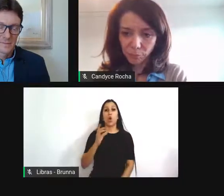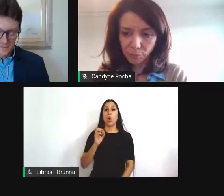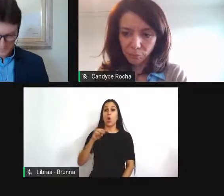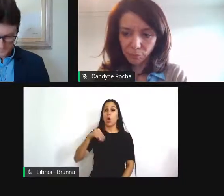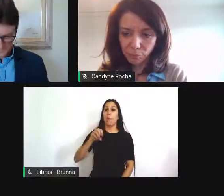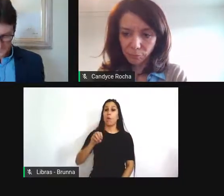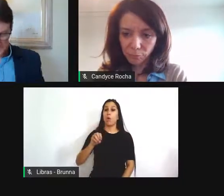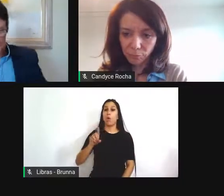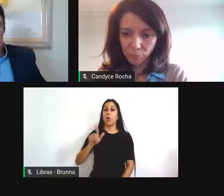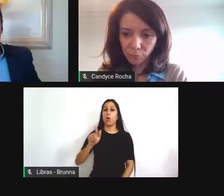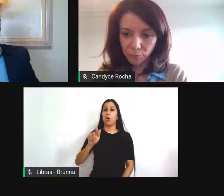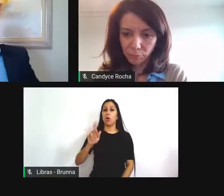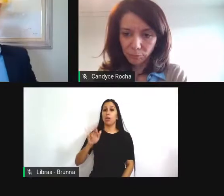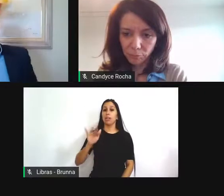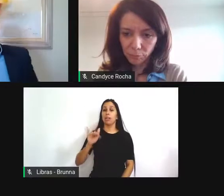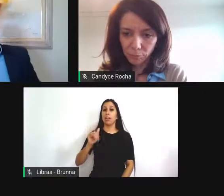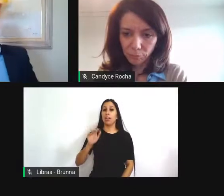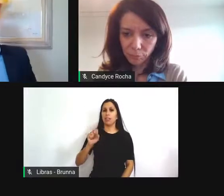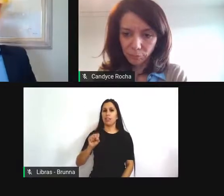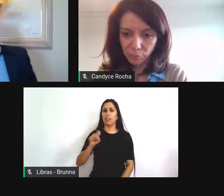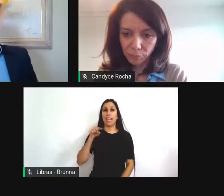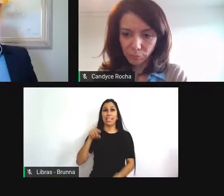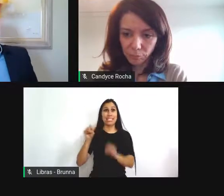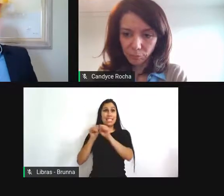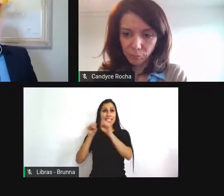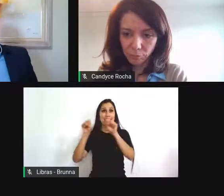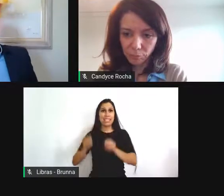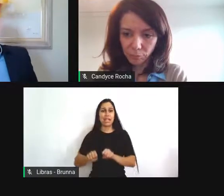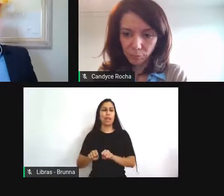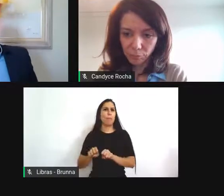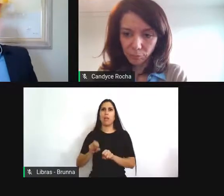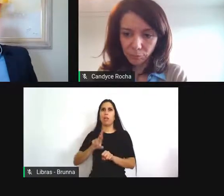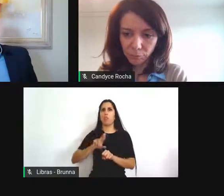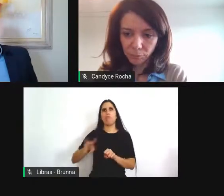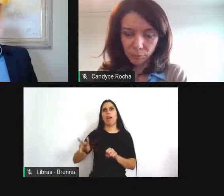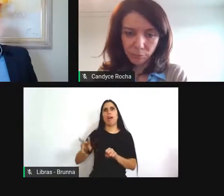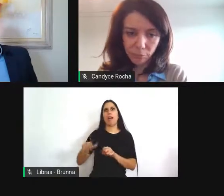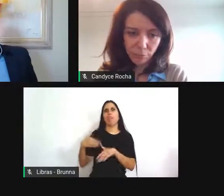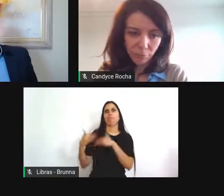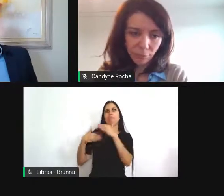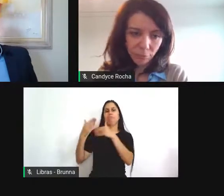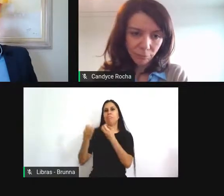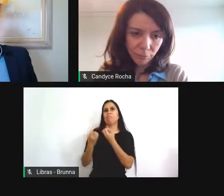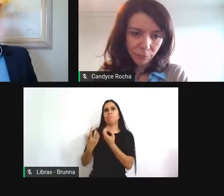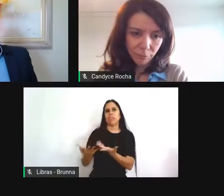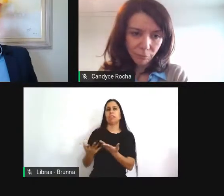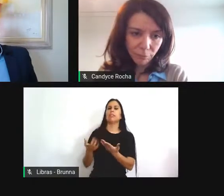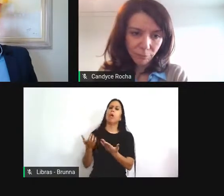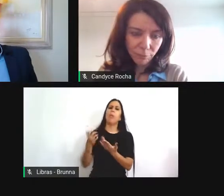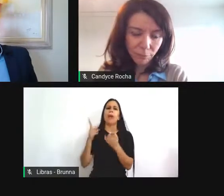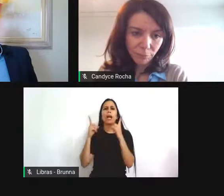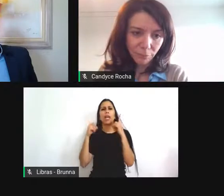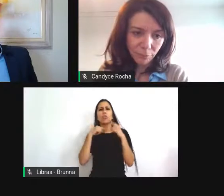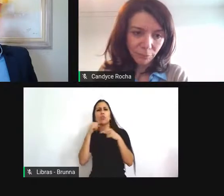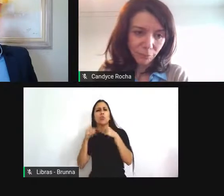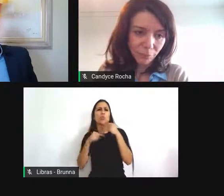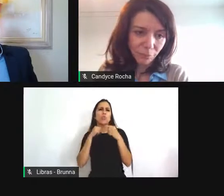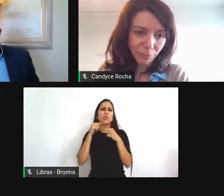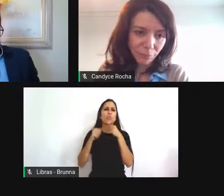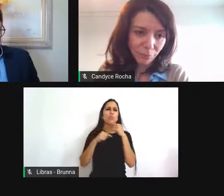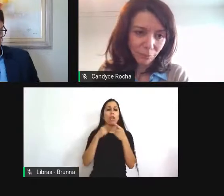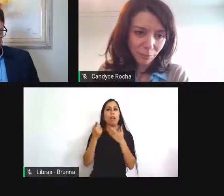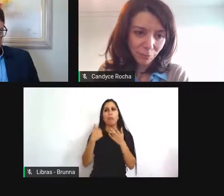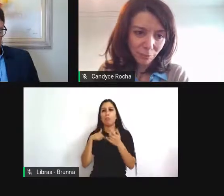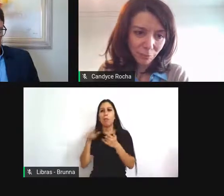palavras homógrafas, esse sistema não vai render bem. Aí, aquela dúvida, de onde você está tirando isso? Aí eu vou lá